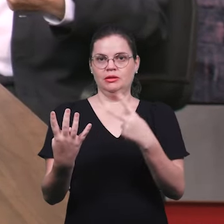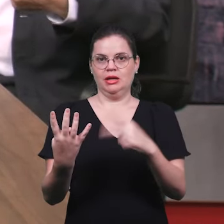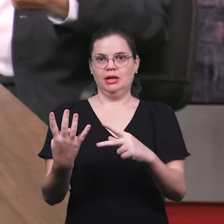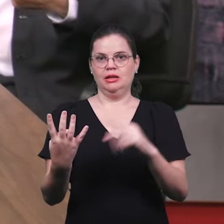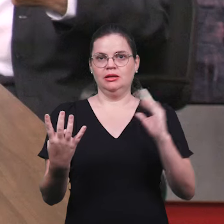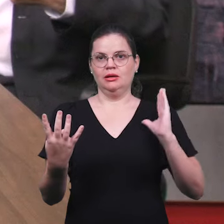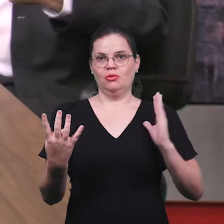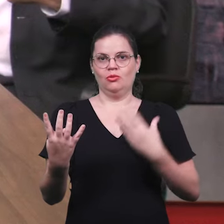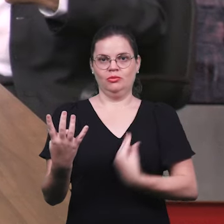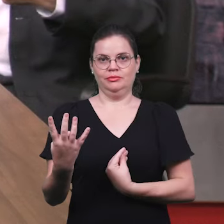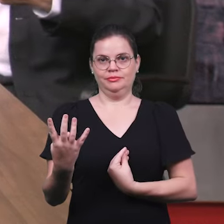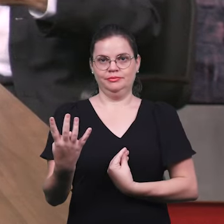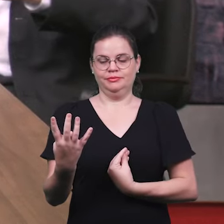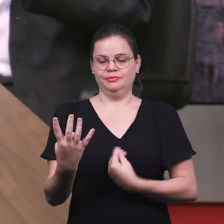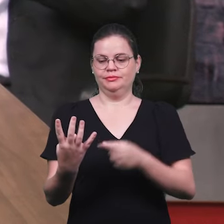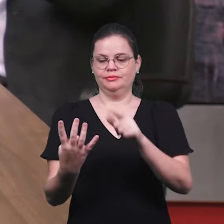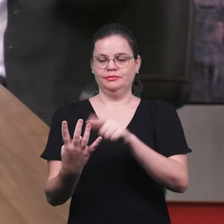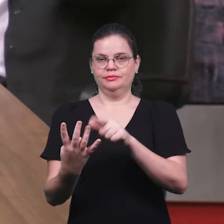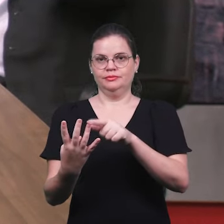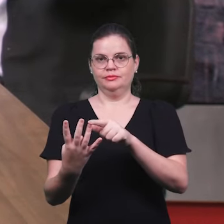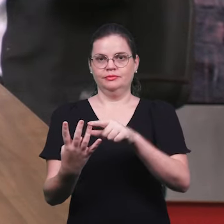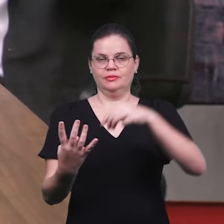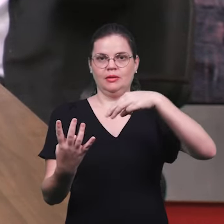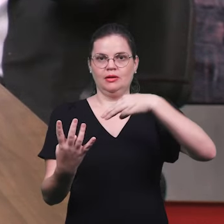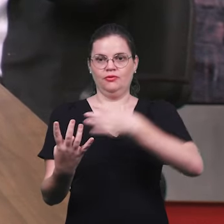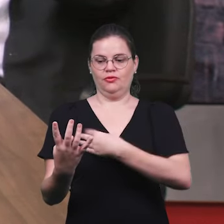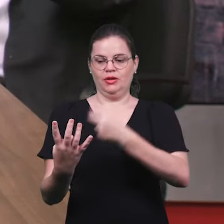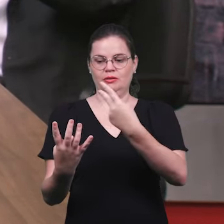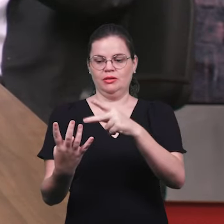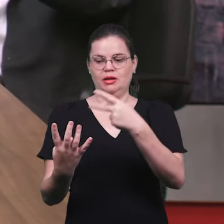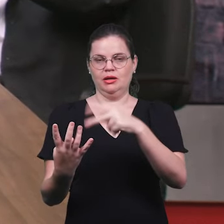Constantino, e Magêncio, que também era da